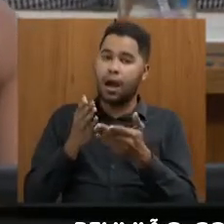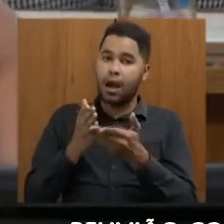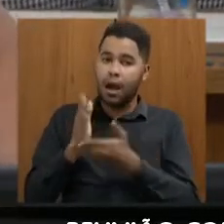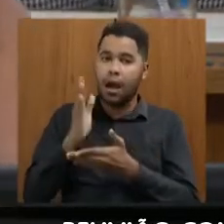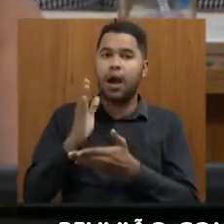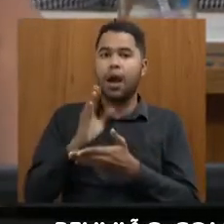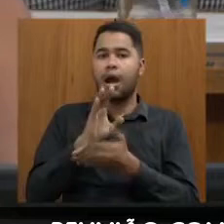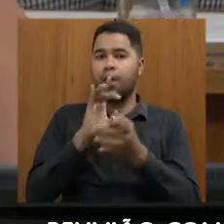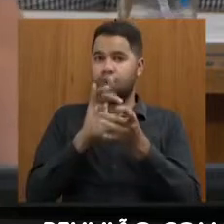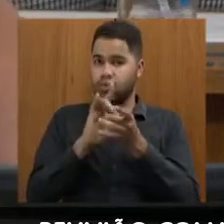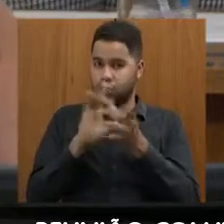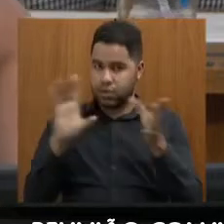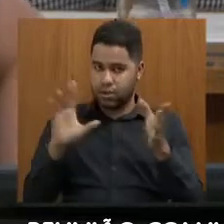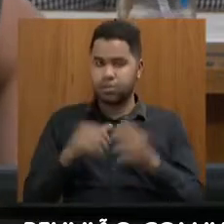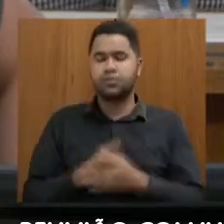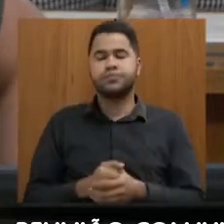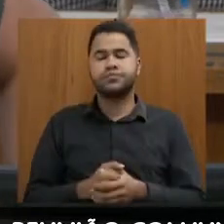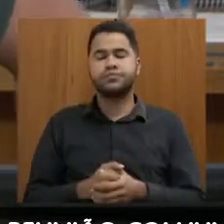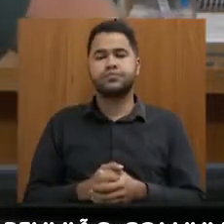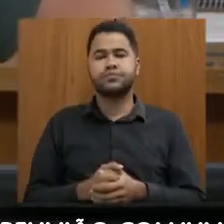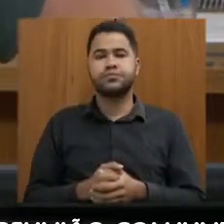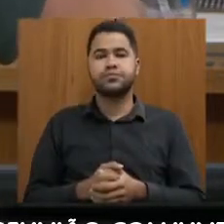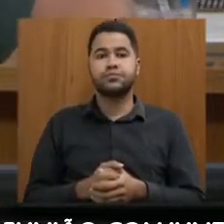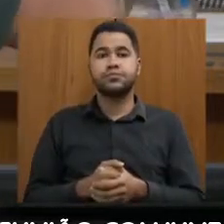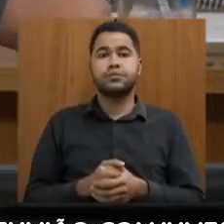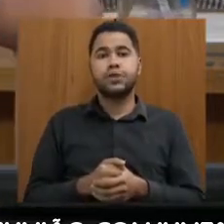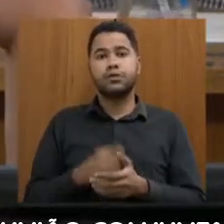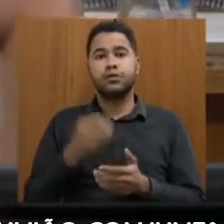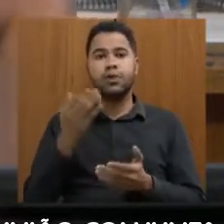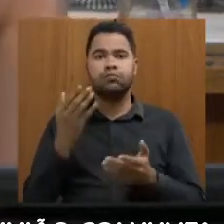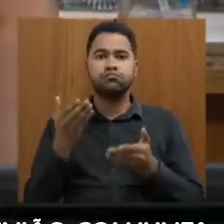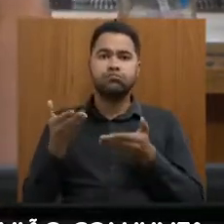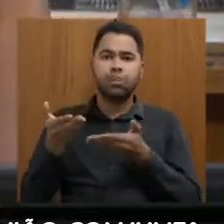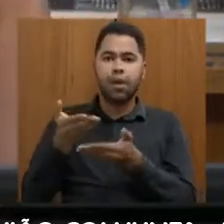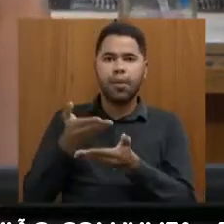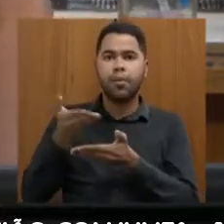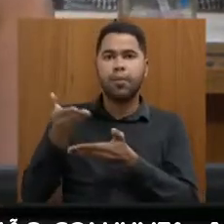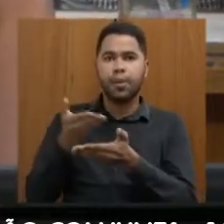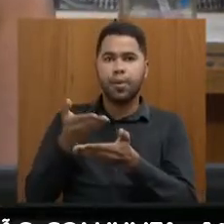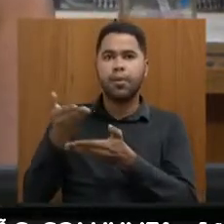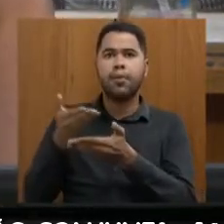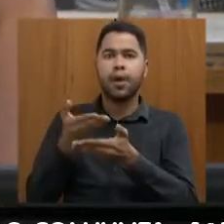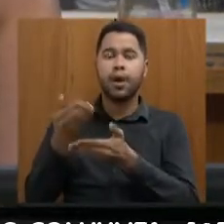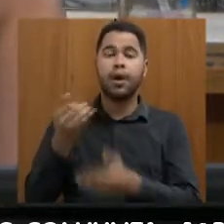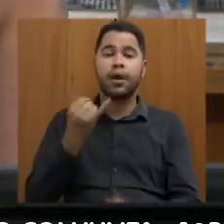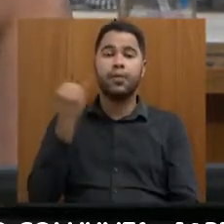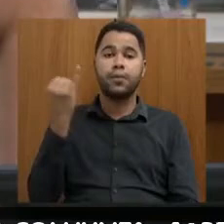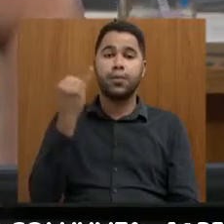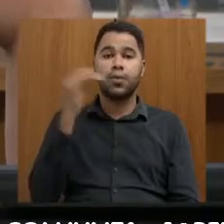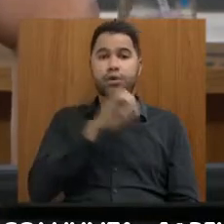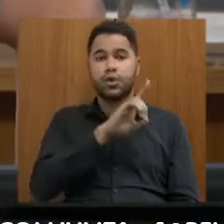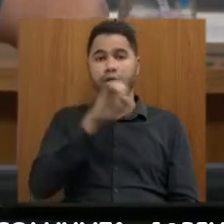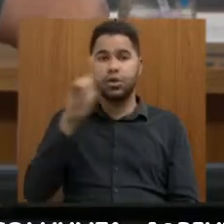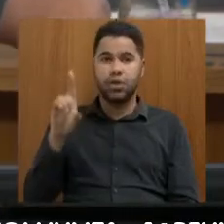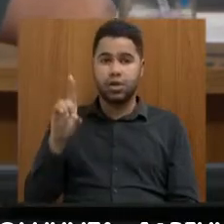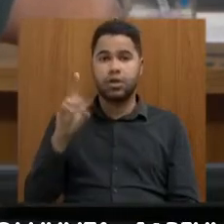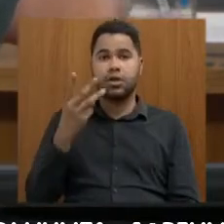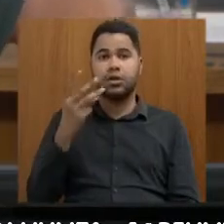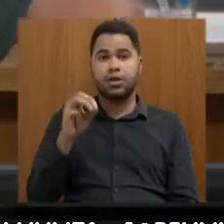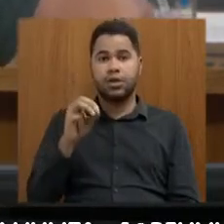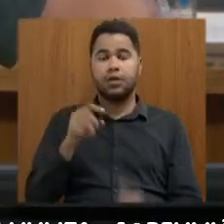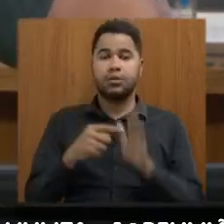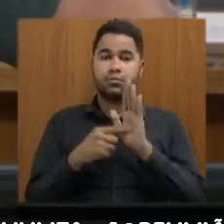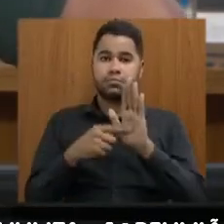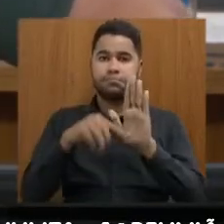estado de Minas então MS nós estamos nesse entendimento tão importante aí dia 30m vai